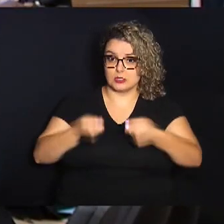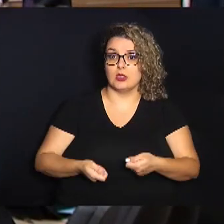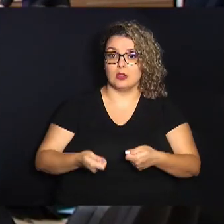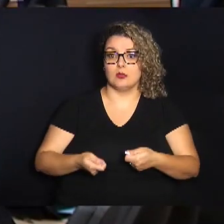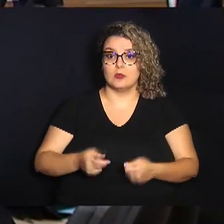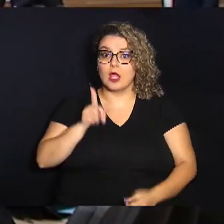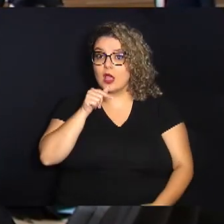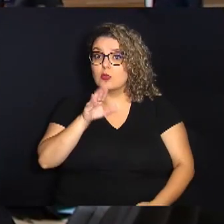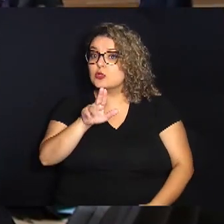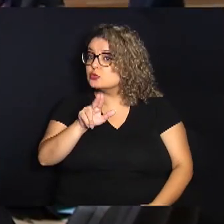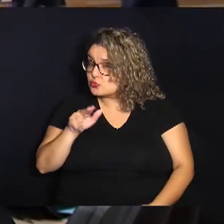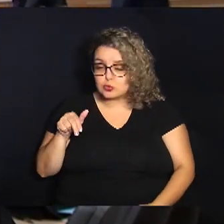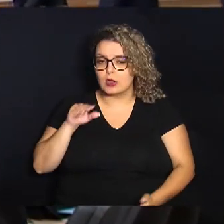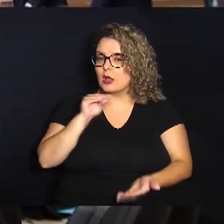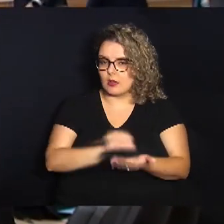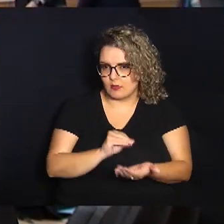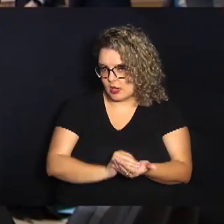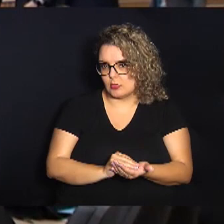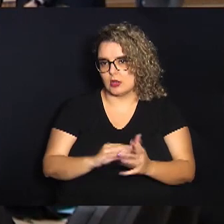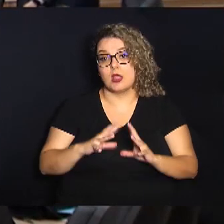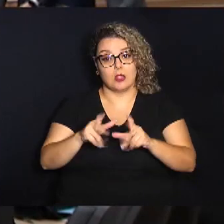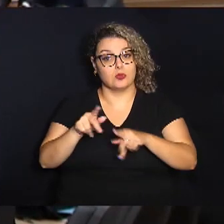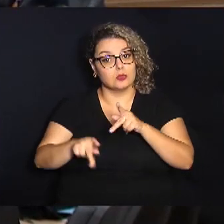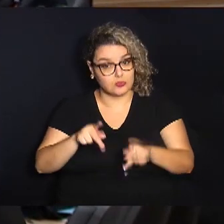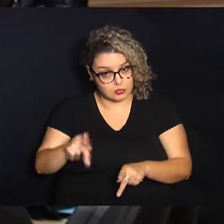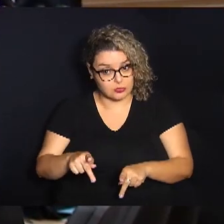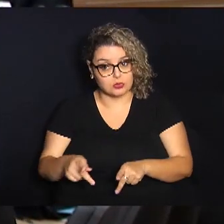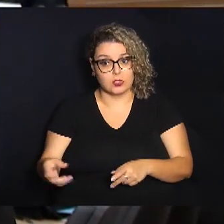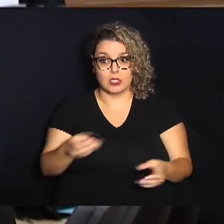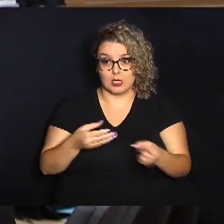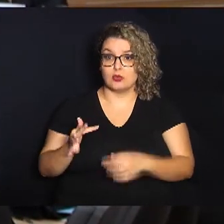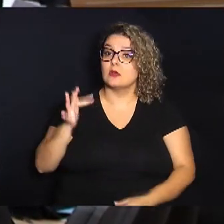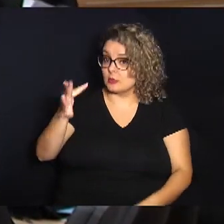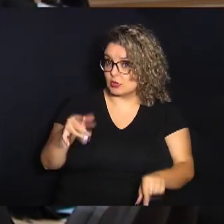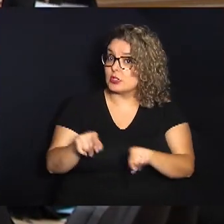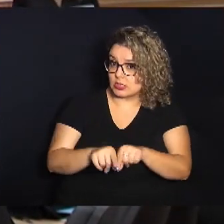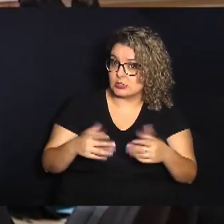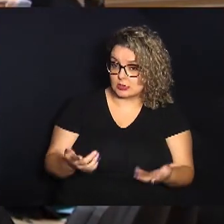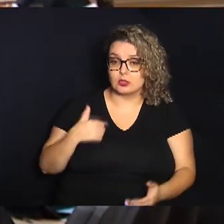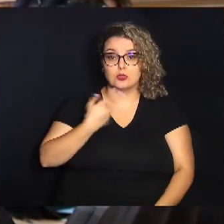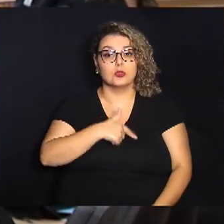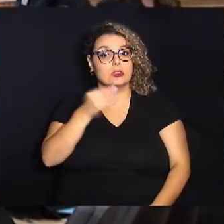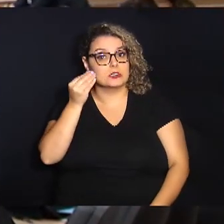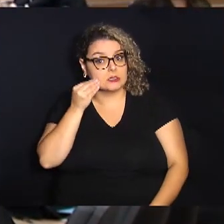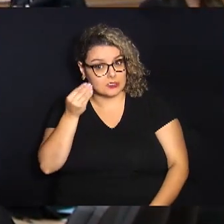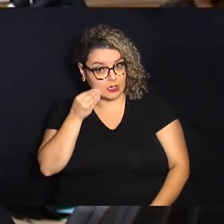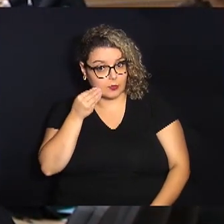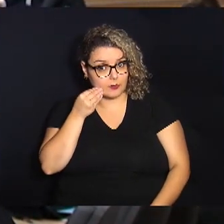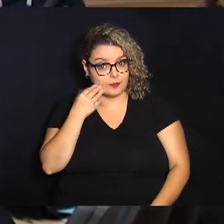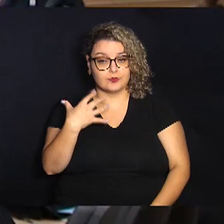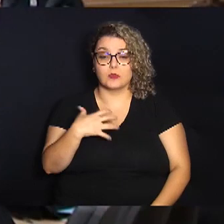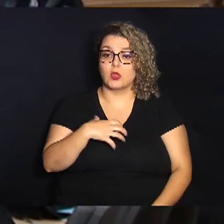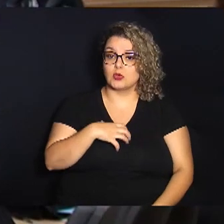nunca falte a todas as populações, atuais e futuras. Então nós vamos tentar, de uma